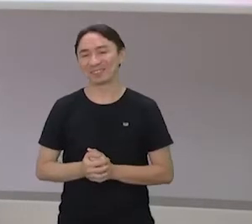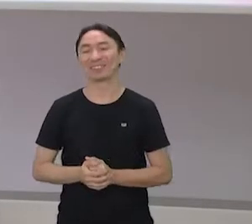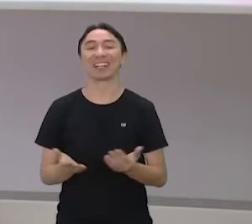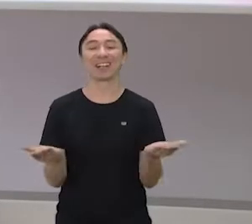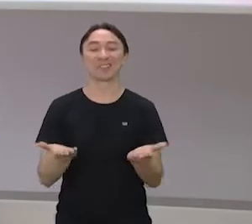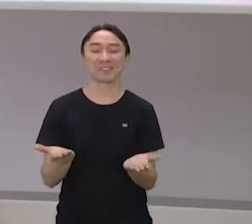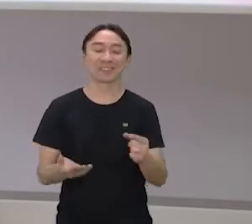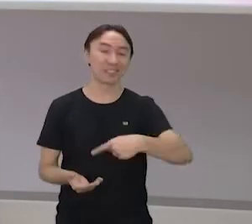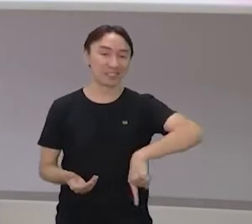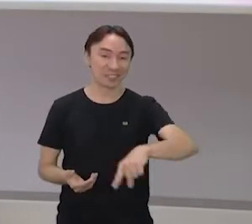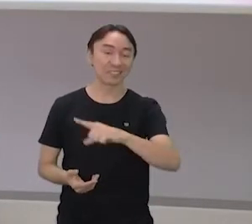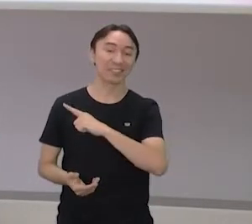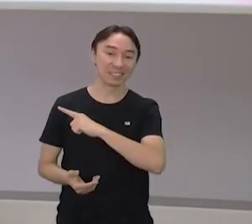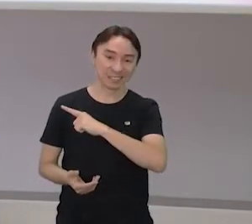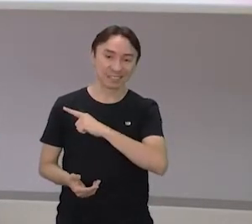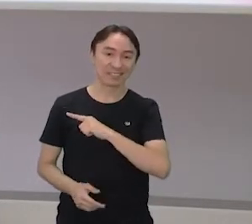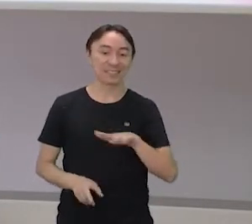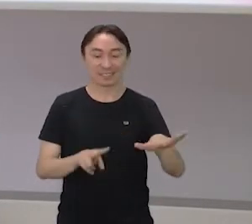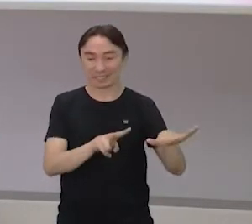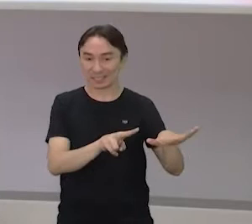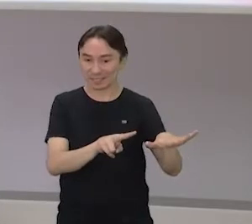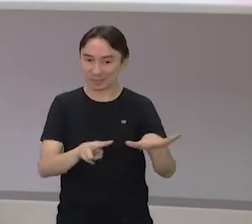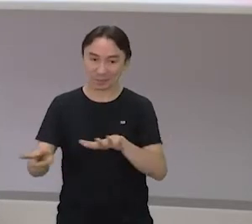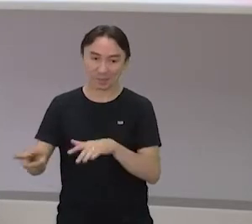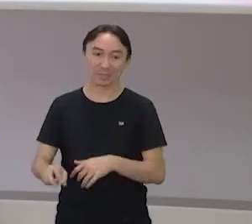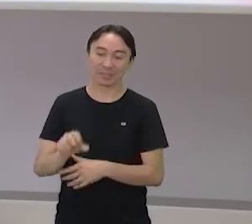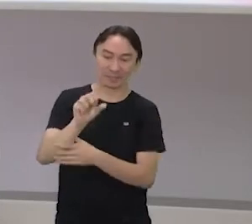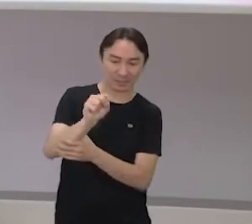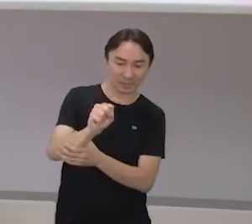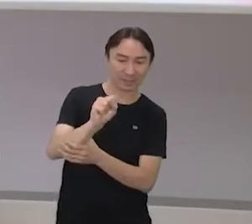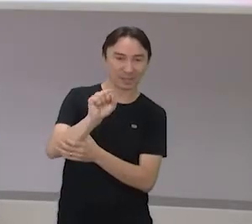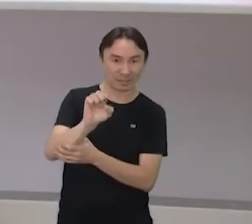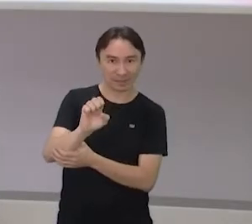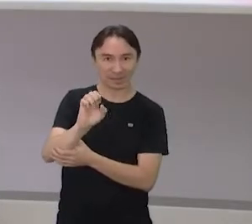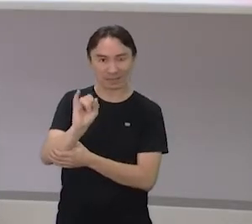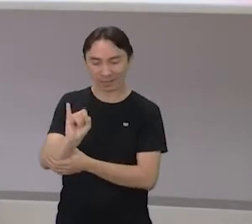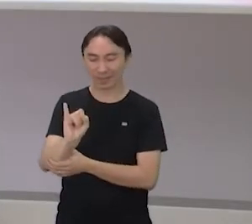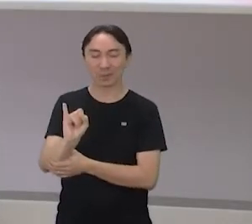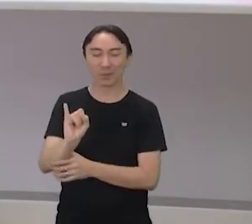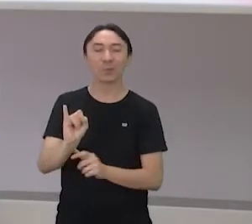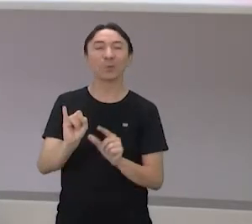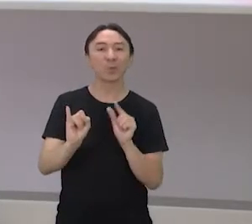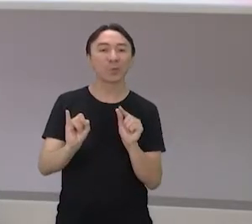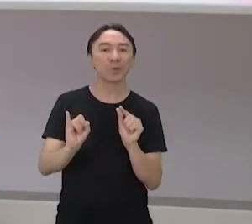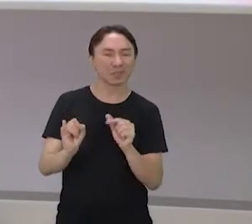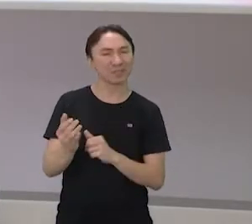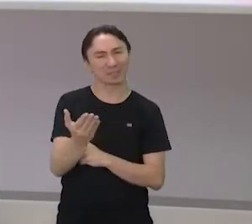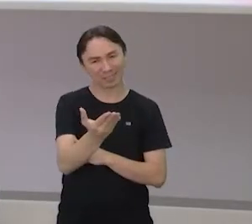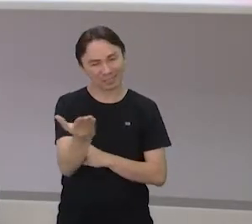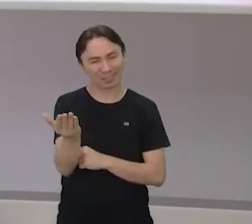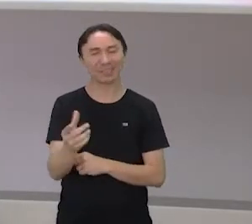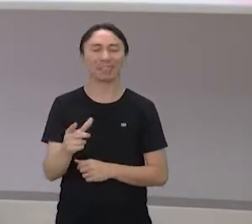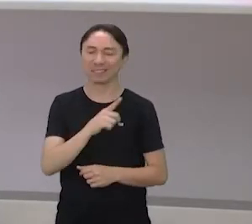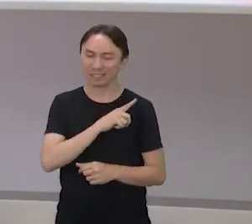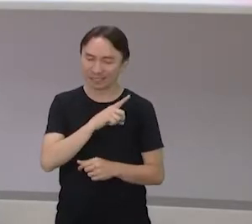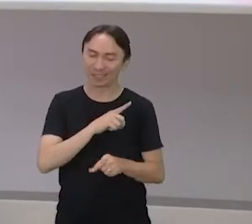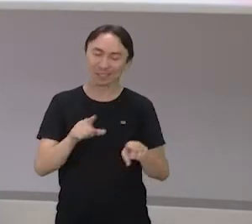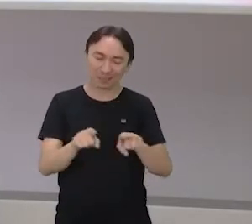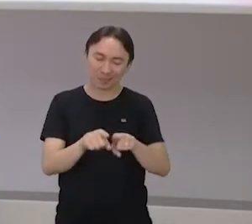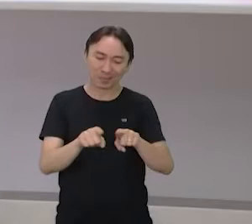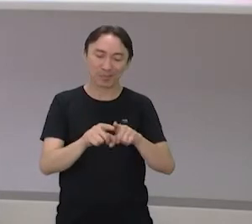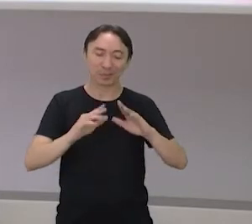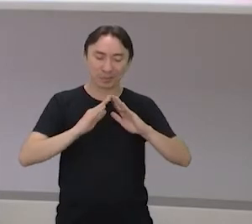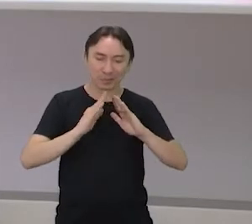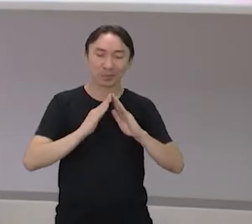agora entramos na semana 6. É a semana aí de uma retomada que vocês também têm na escola, e aí